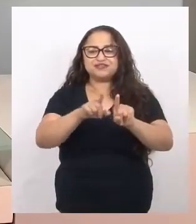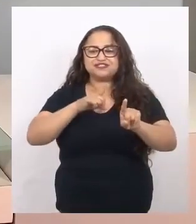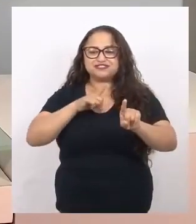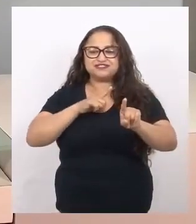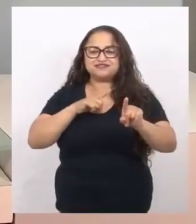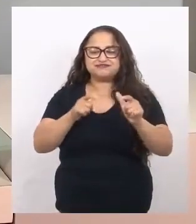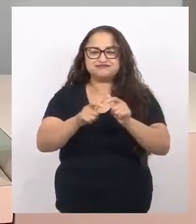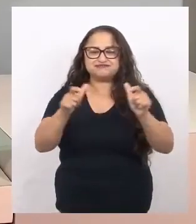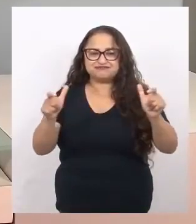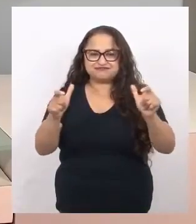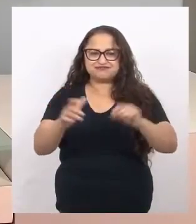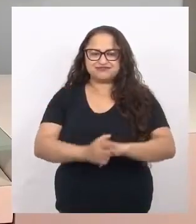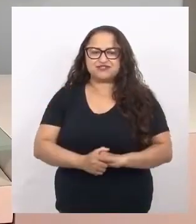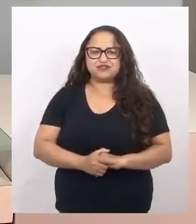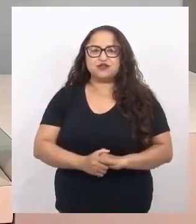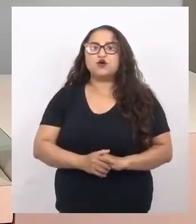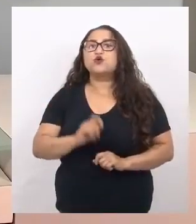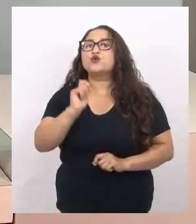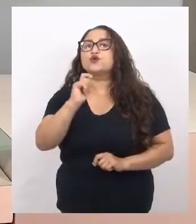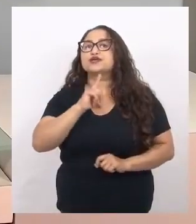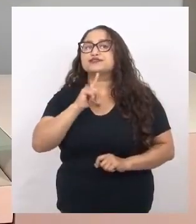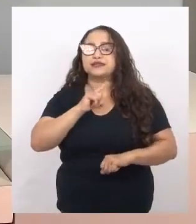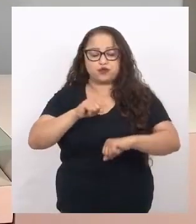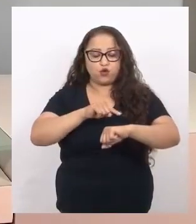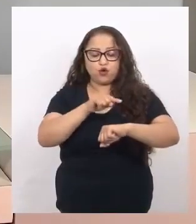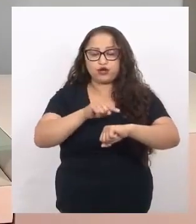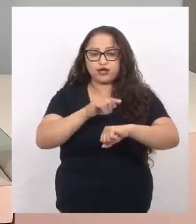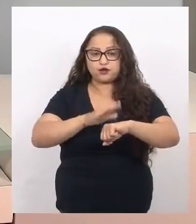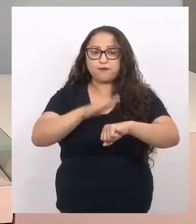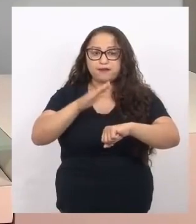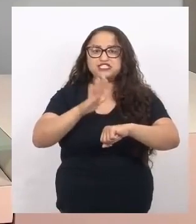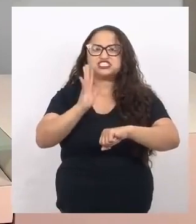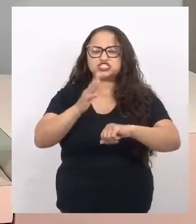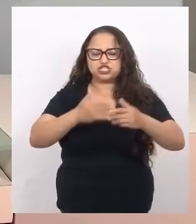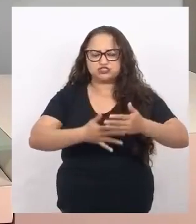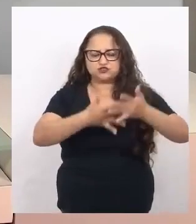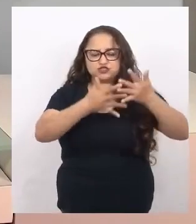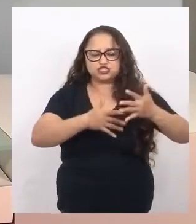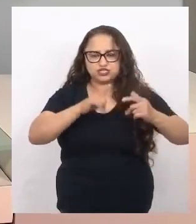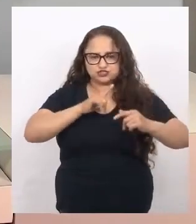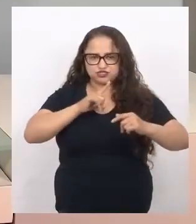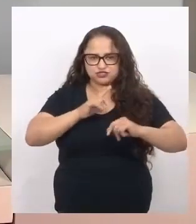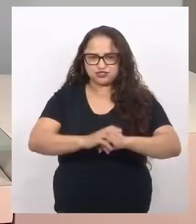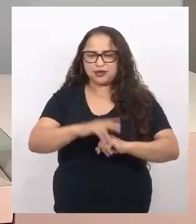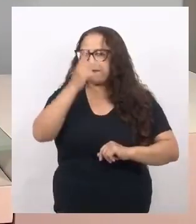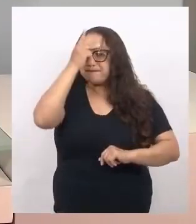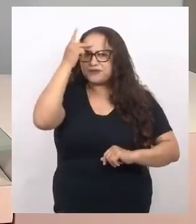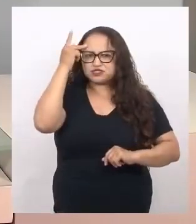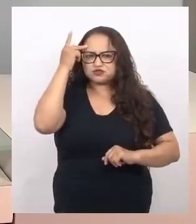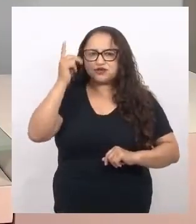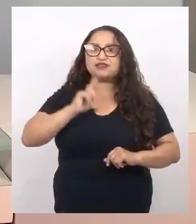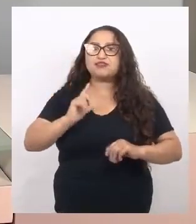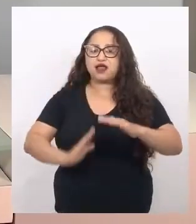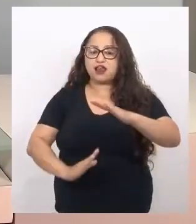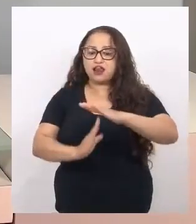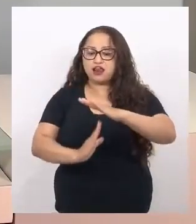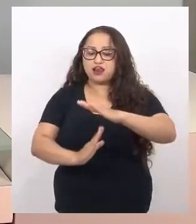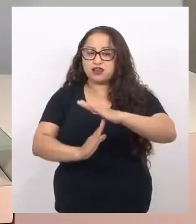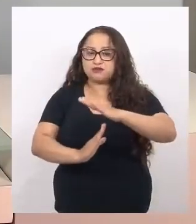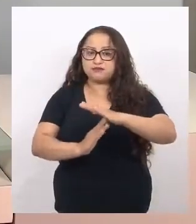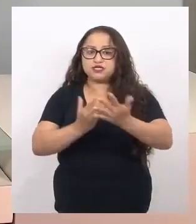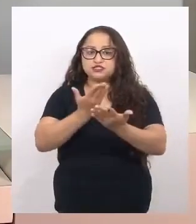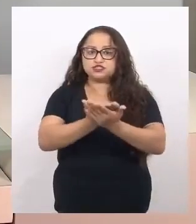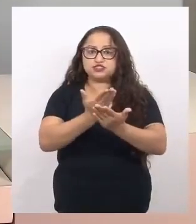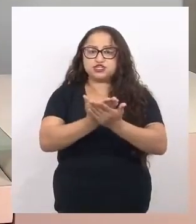tá? E aí, sobre a expansão, Caetano, já pegando um pouco do que apareceu aqui no chat, o pessoal perguntou: tem limite de aula da expansão? Como é